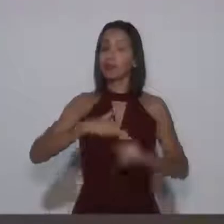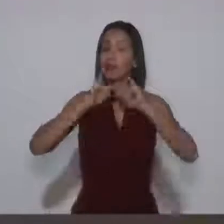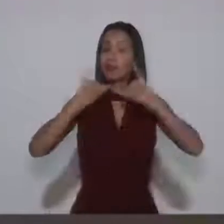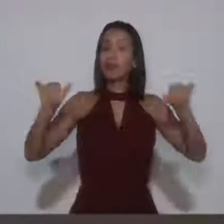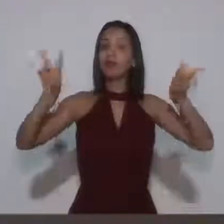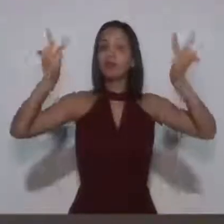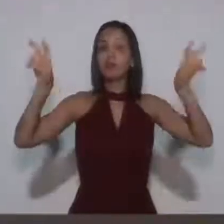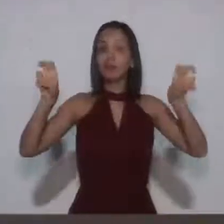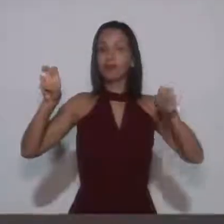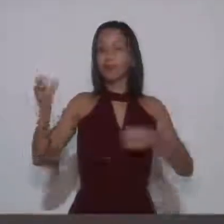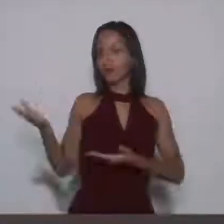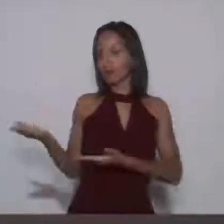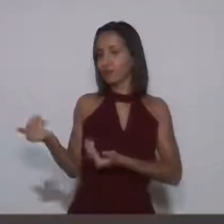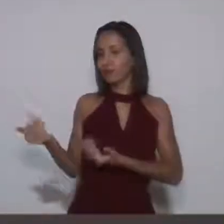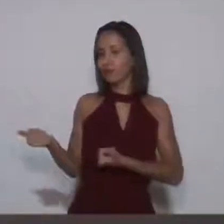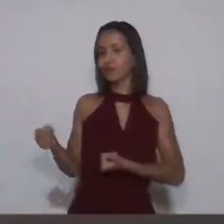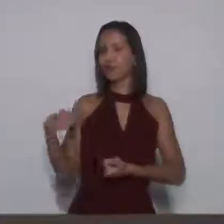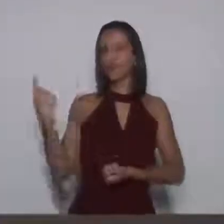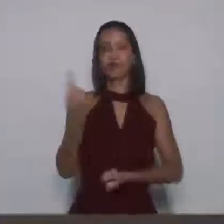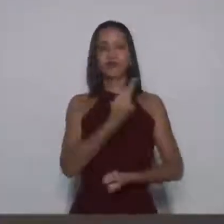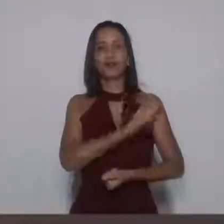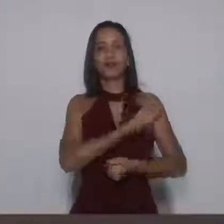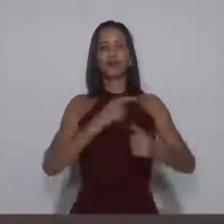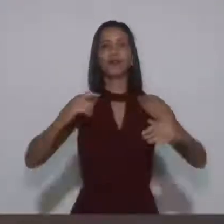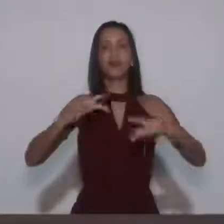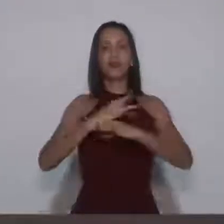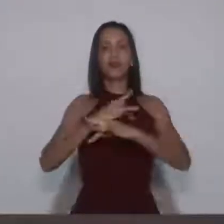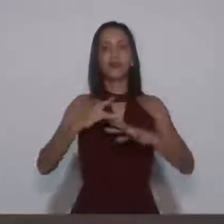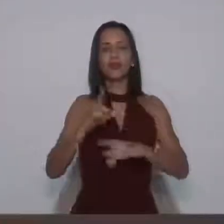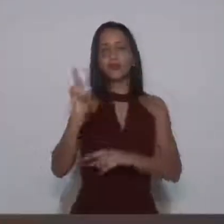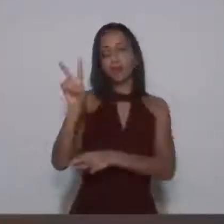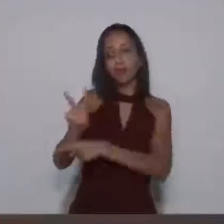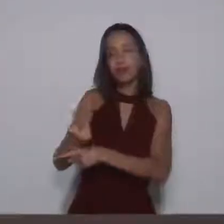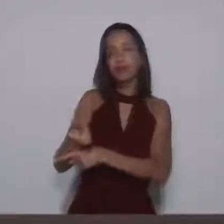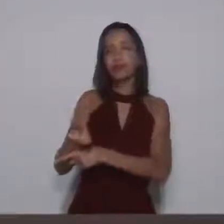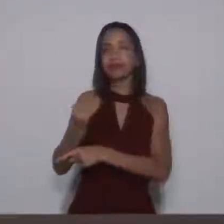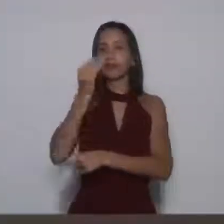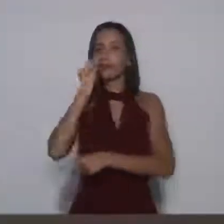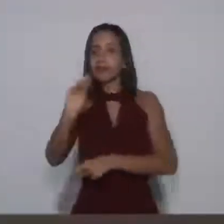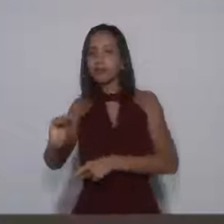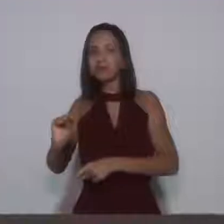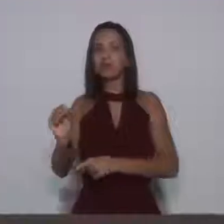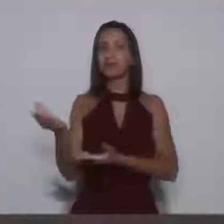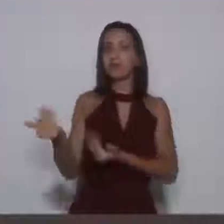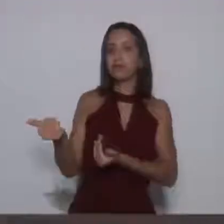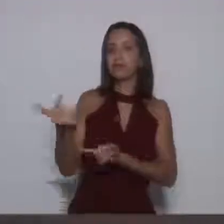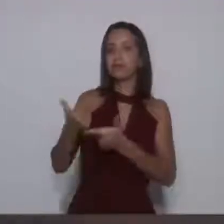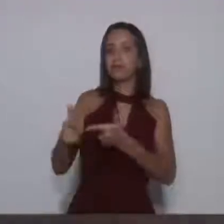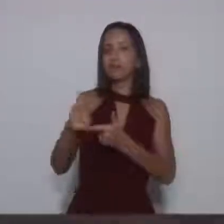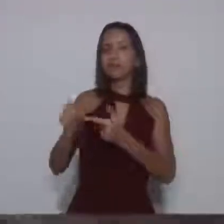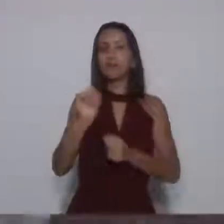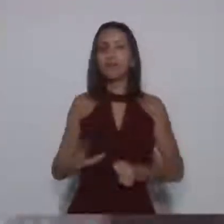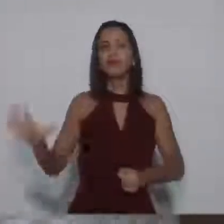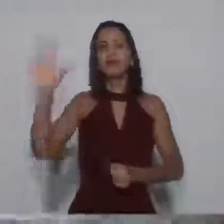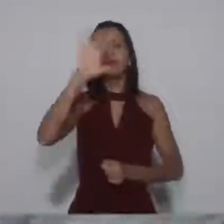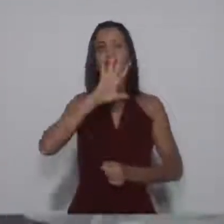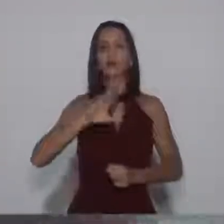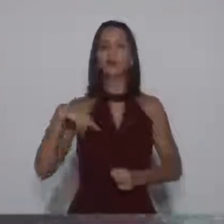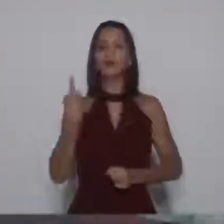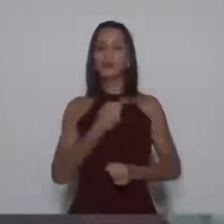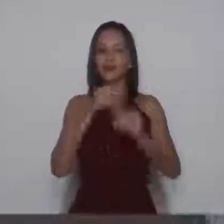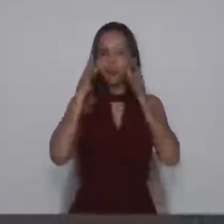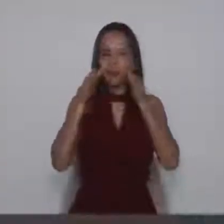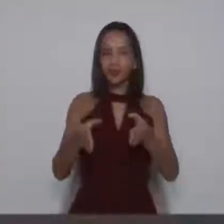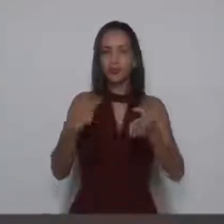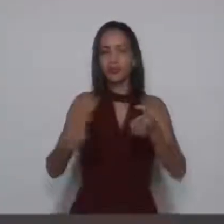nossa cidade ela tem cuidado ou não cuidado dos jovens. Talvez é um problema nacional, mas a gente pode e deve focar aqui na